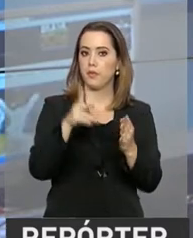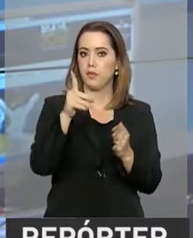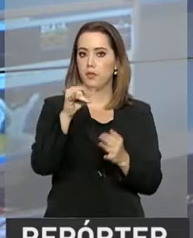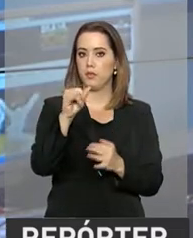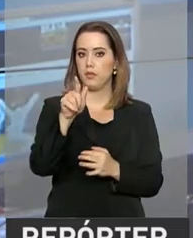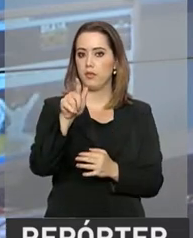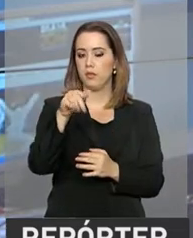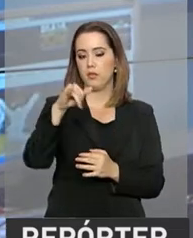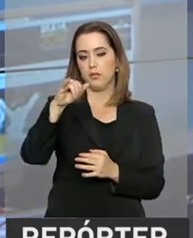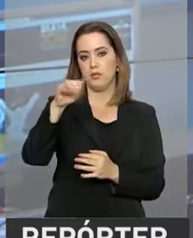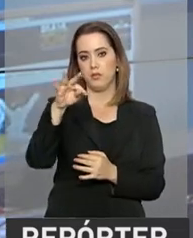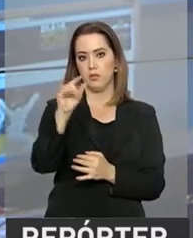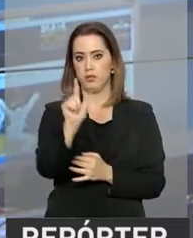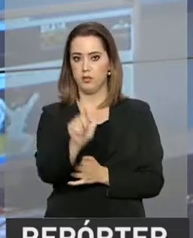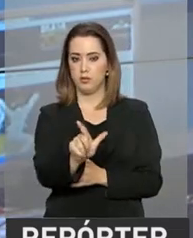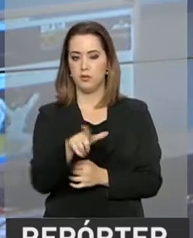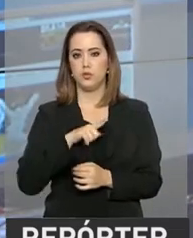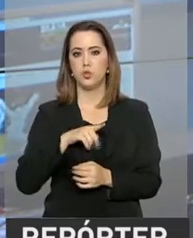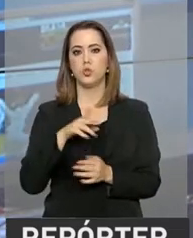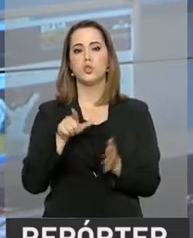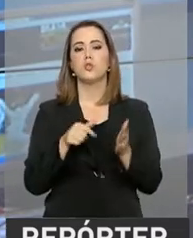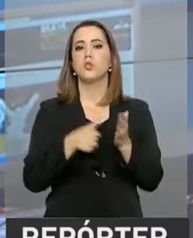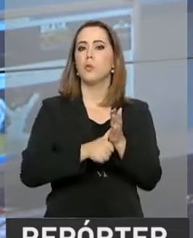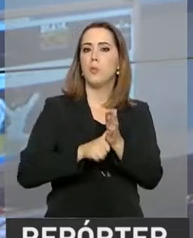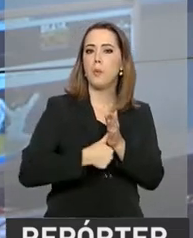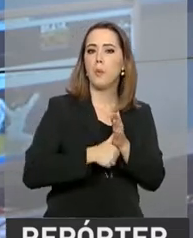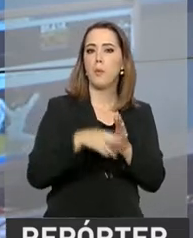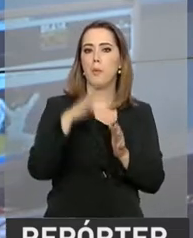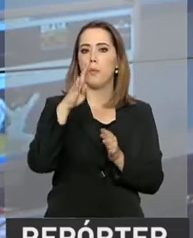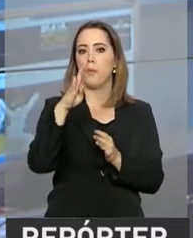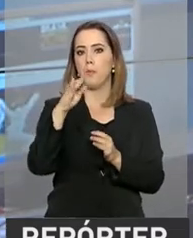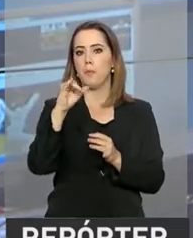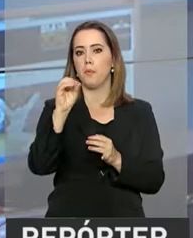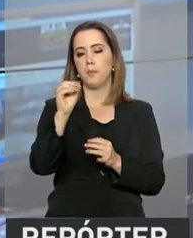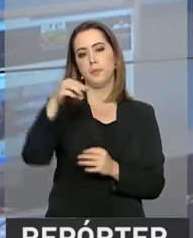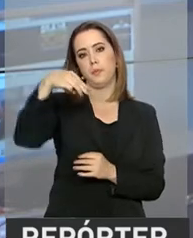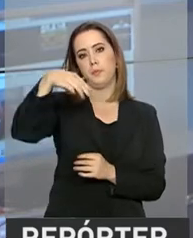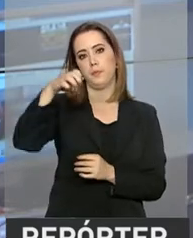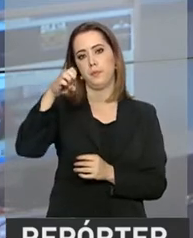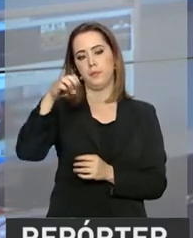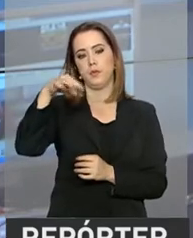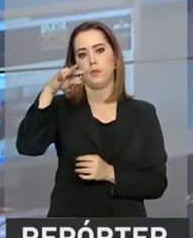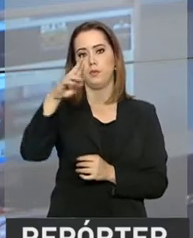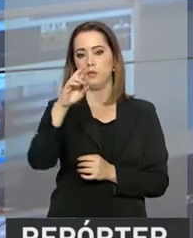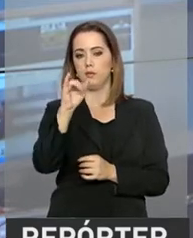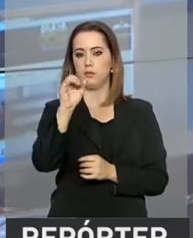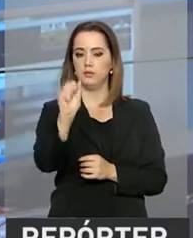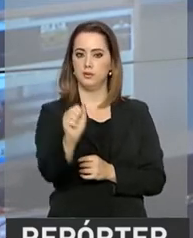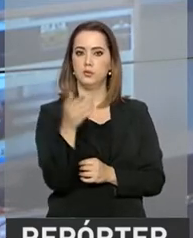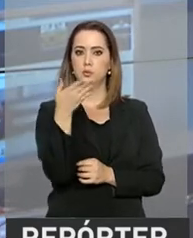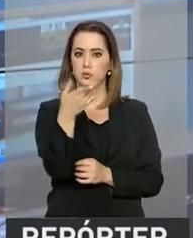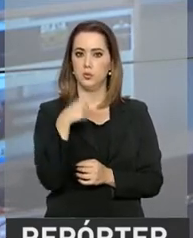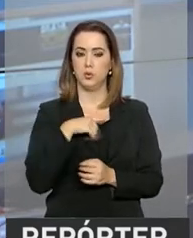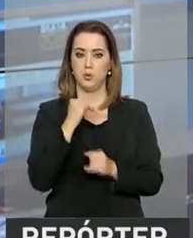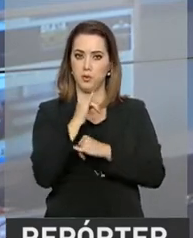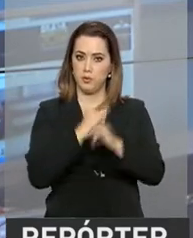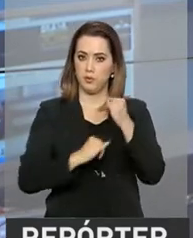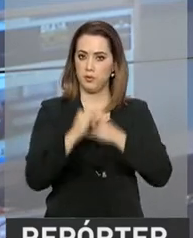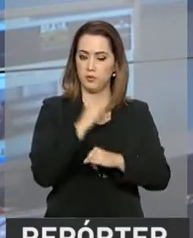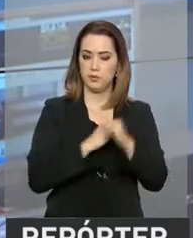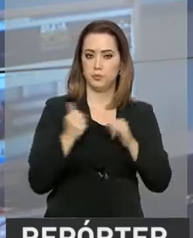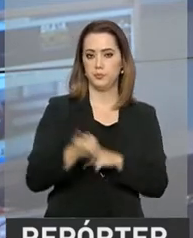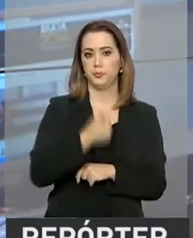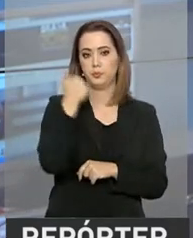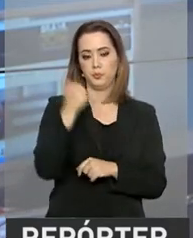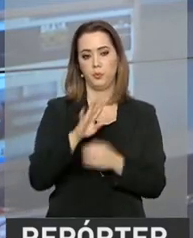no uso da biometria a nova ferramenta dá maior segurança no registro e acesso de informações e contribui também para